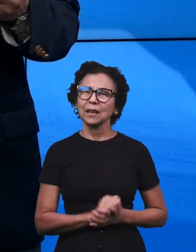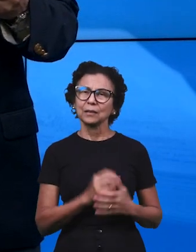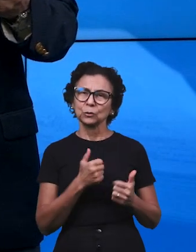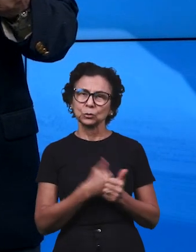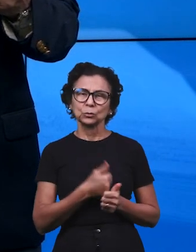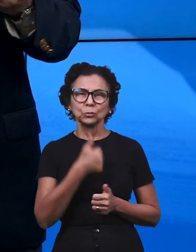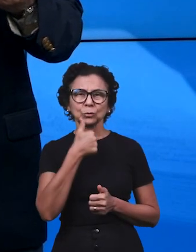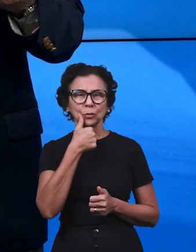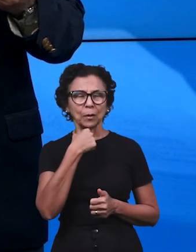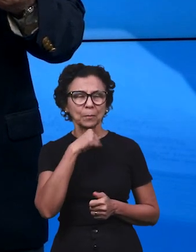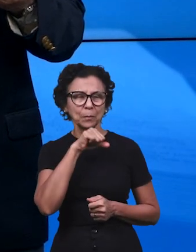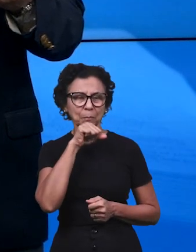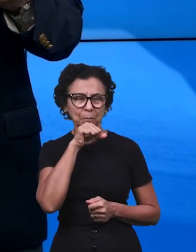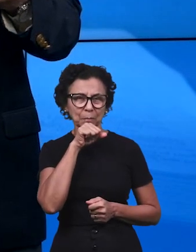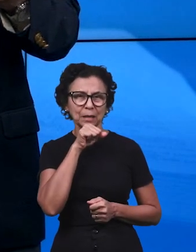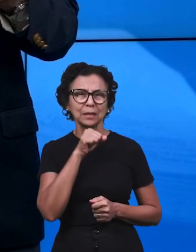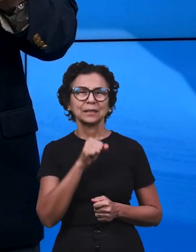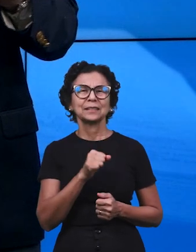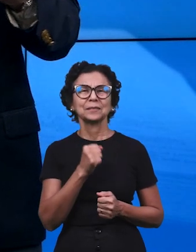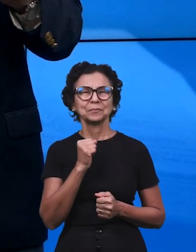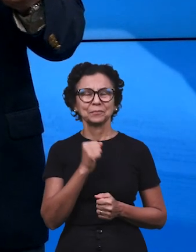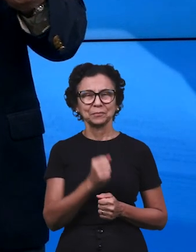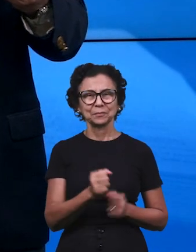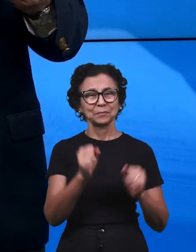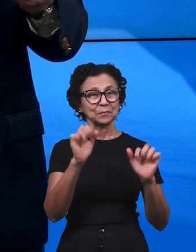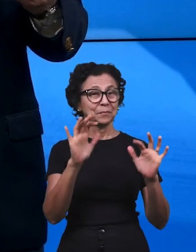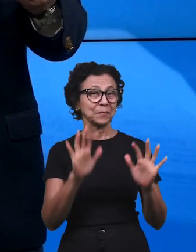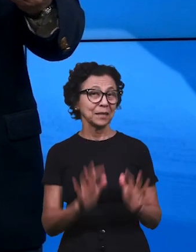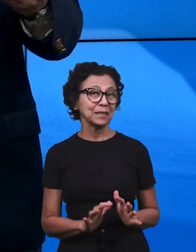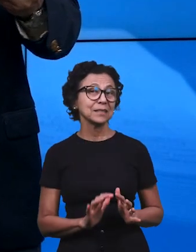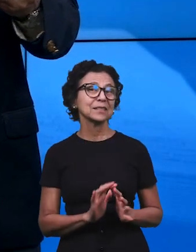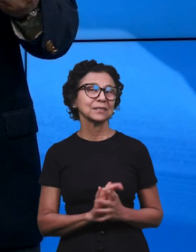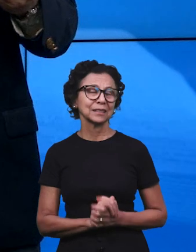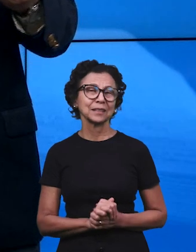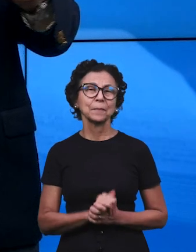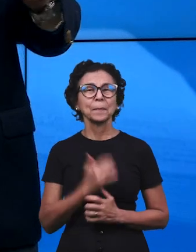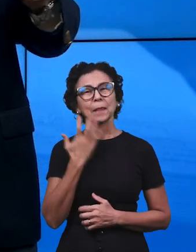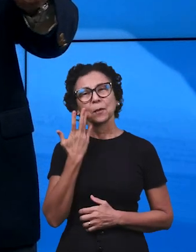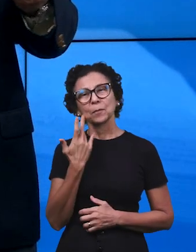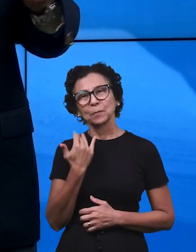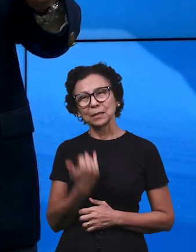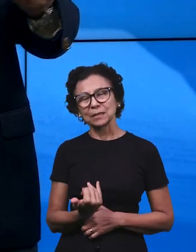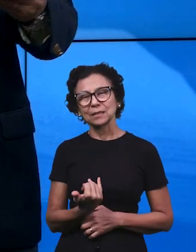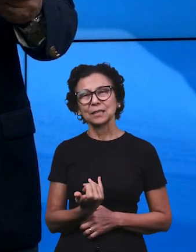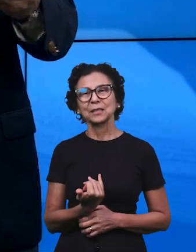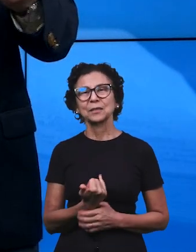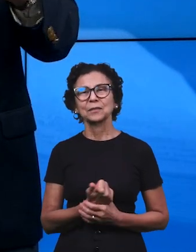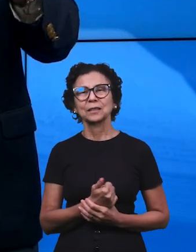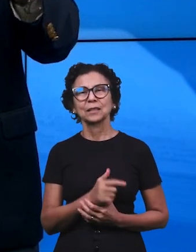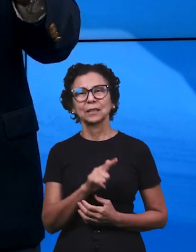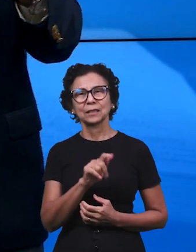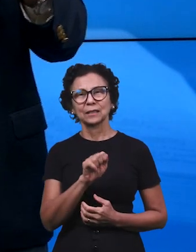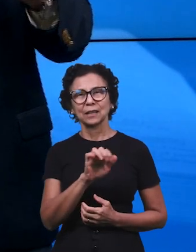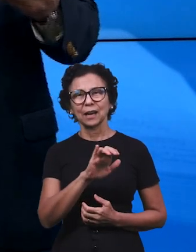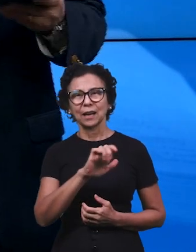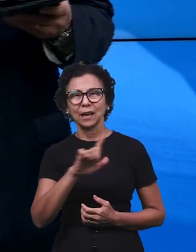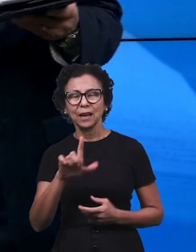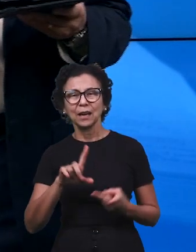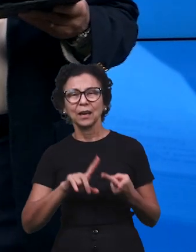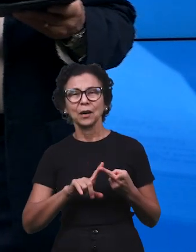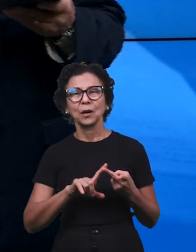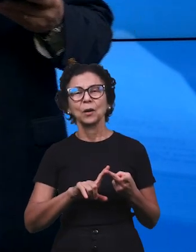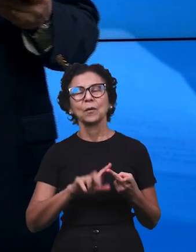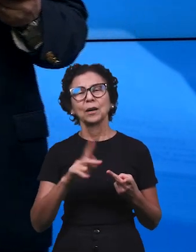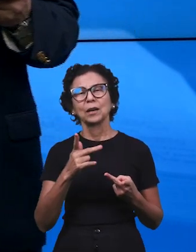pergunta juntamente com a mamãe aí. Isso foi uma grande bênção, é sempre uma bênção. Nós temos bebês como vocês, O Gael e a